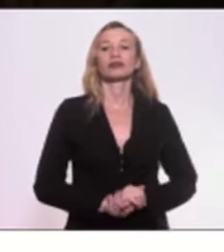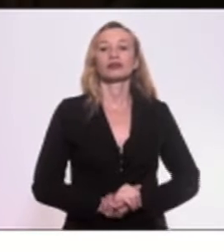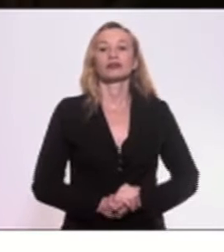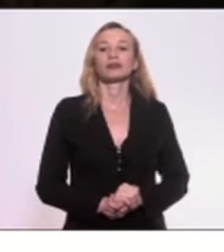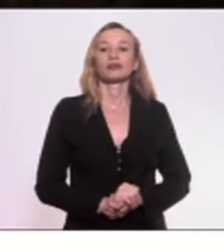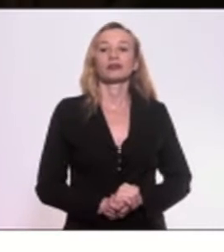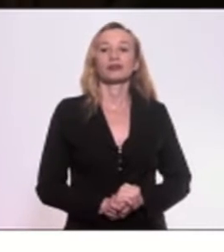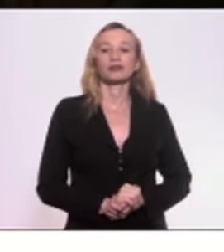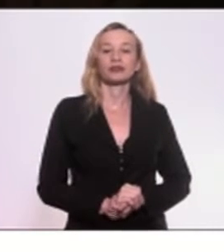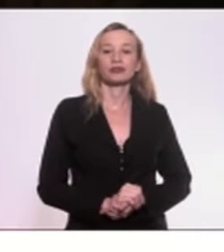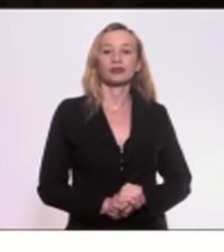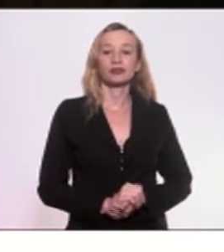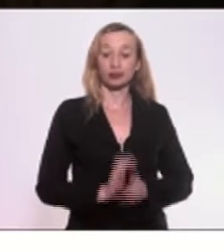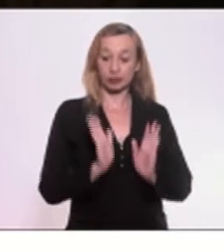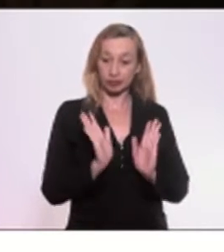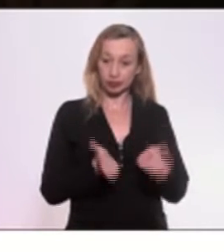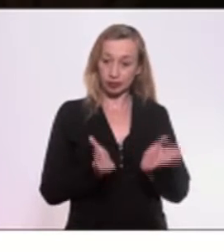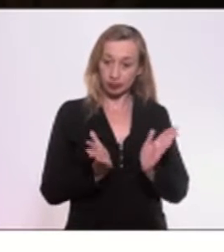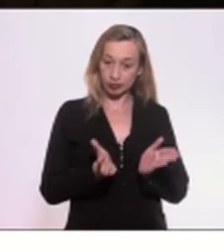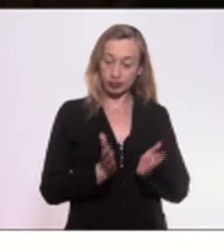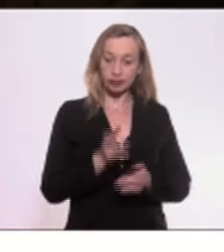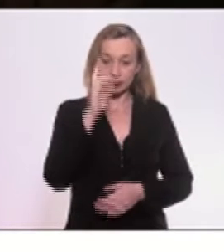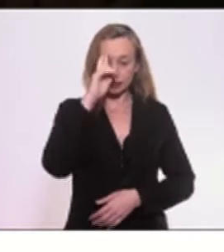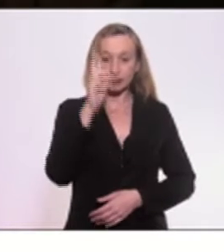E aqui, senhor presidente,